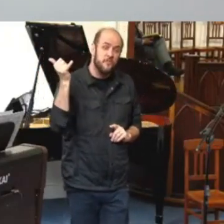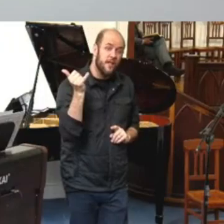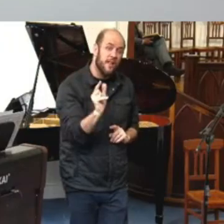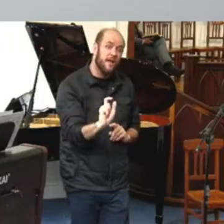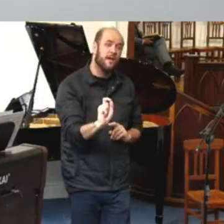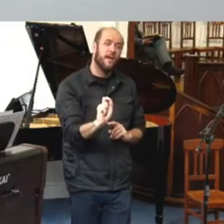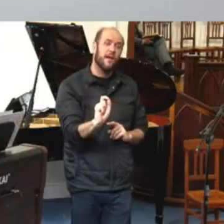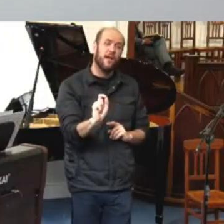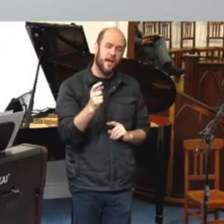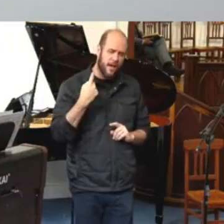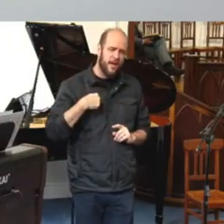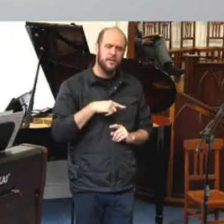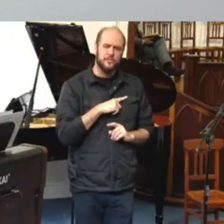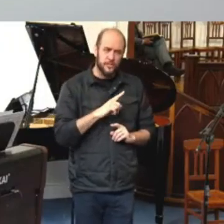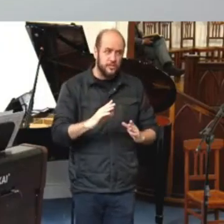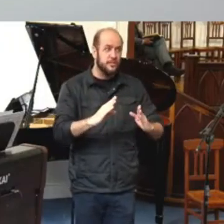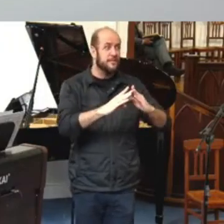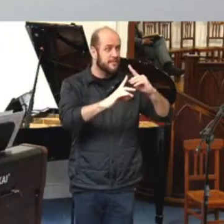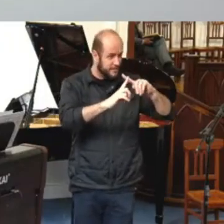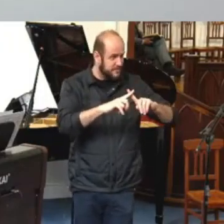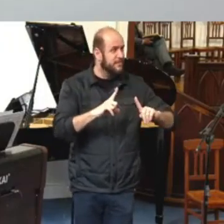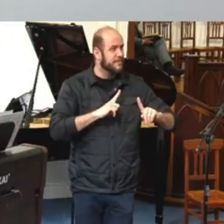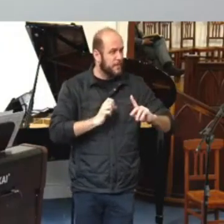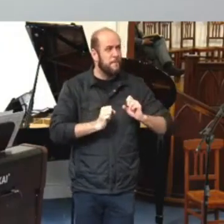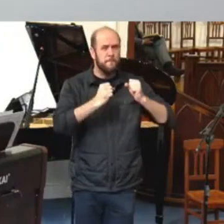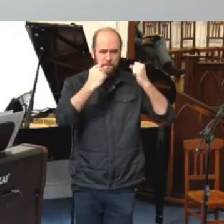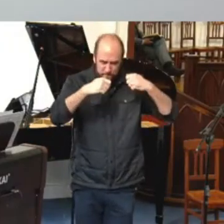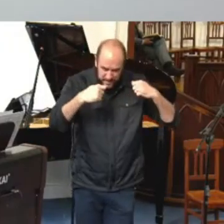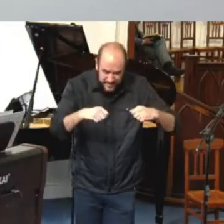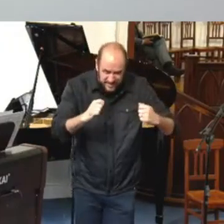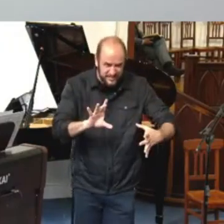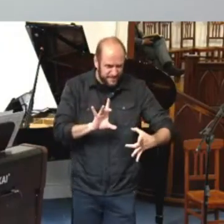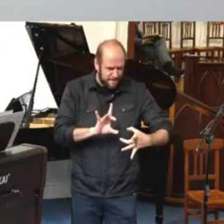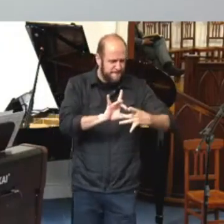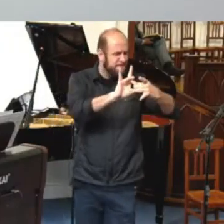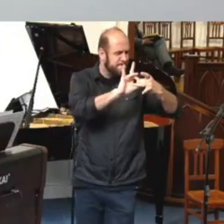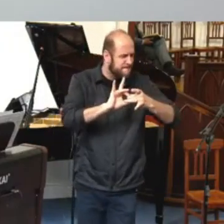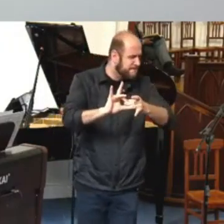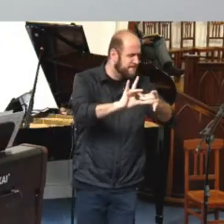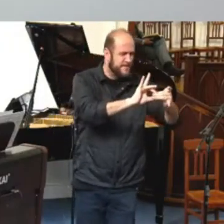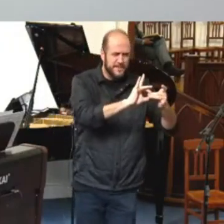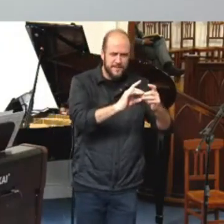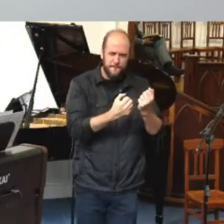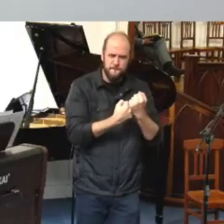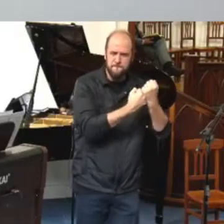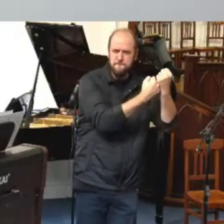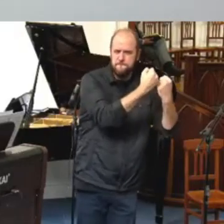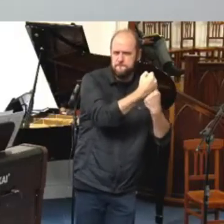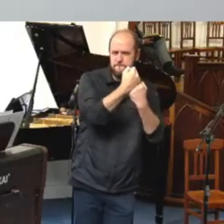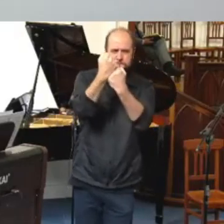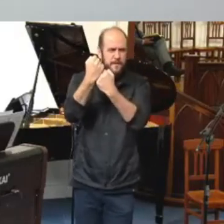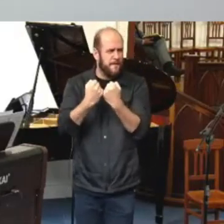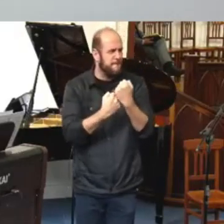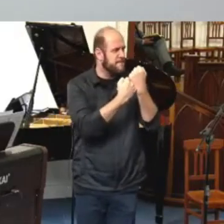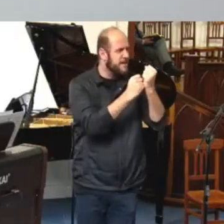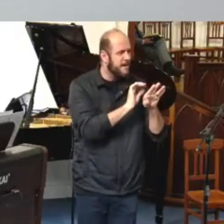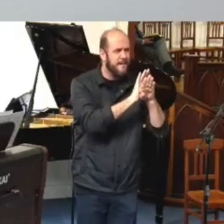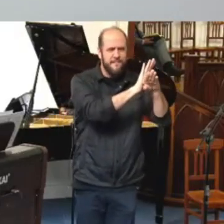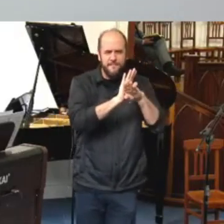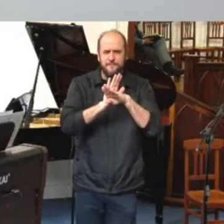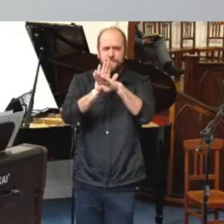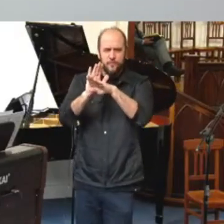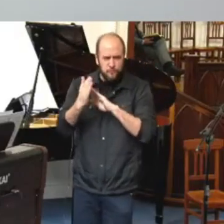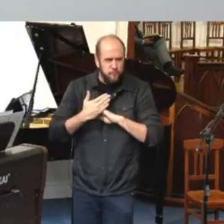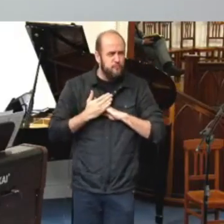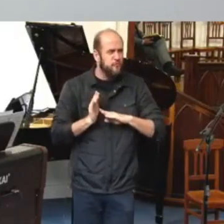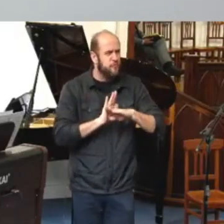12 coloca para nós, que nós temos uma igreja justamente para erguer os trôpegos na fé e nos ajudar nessa caminhada que estamos trilhando,